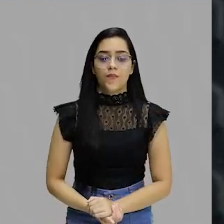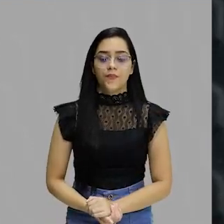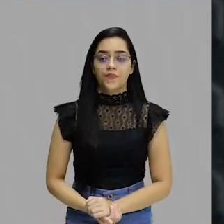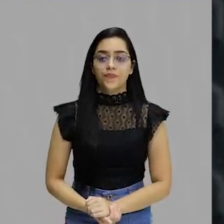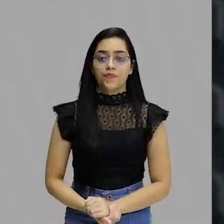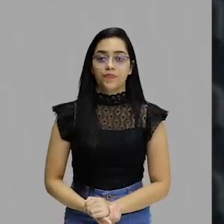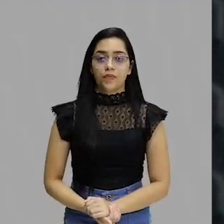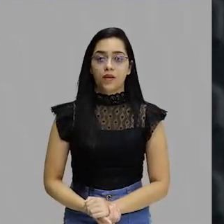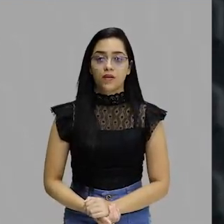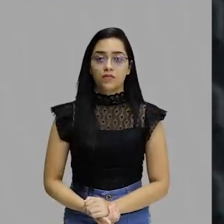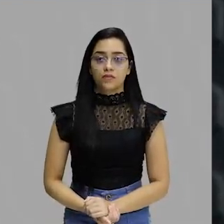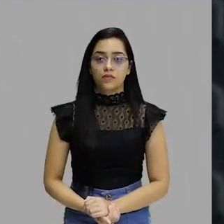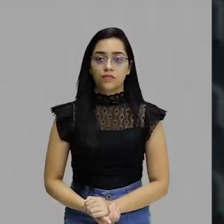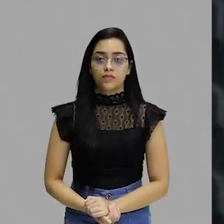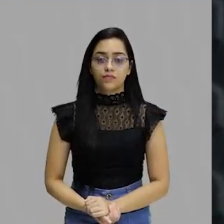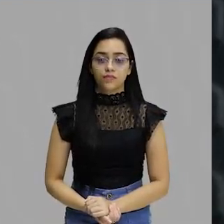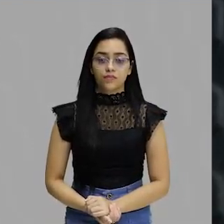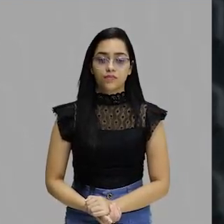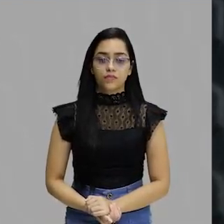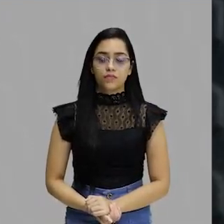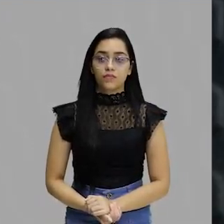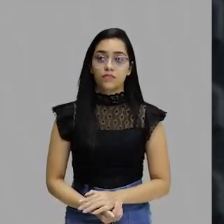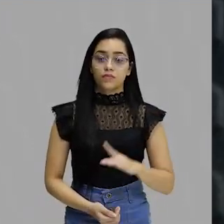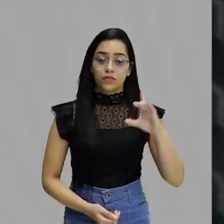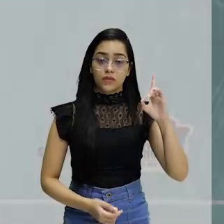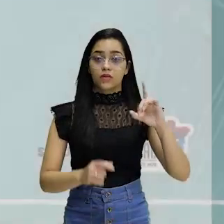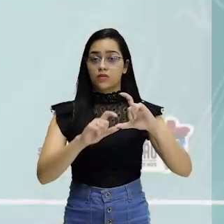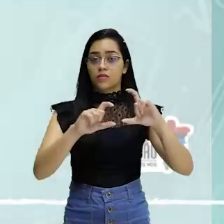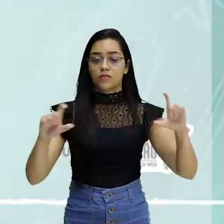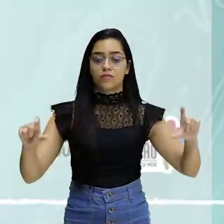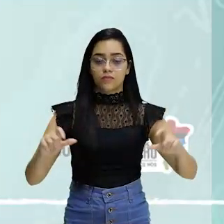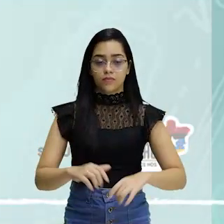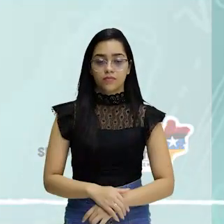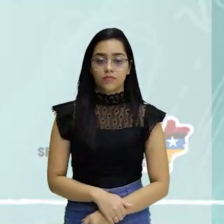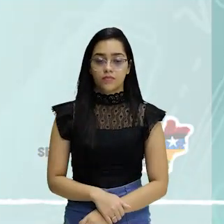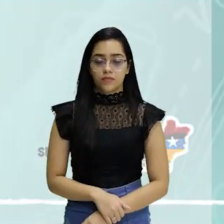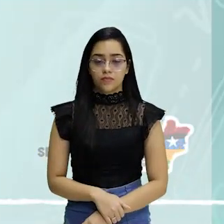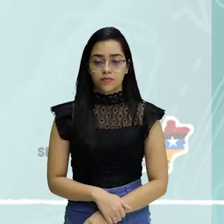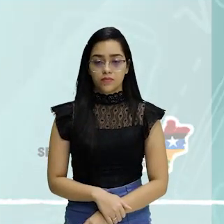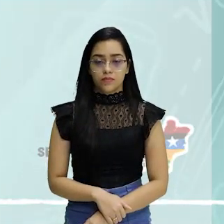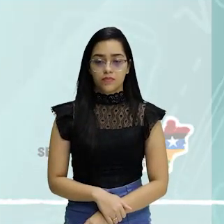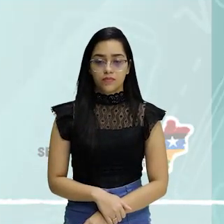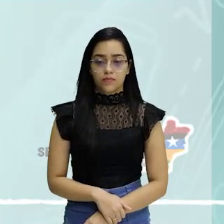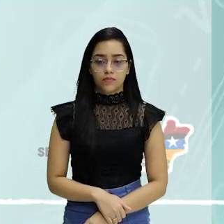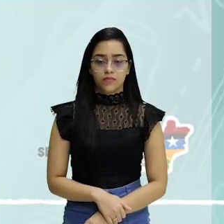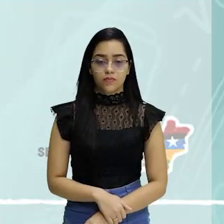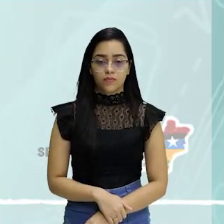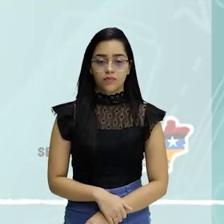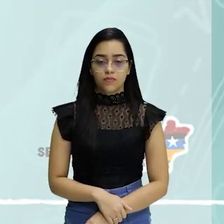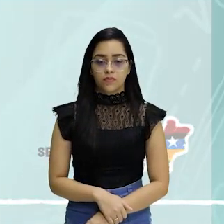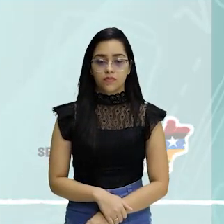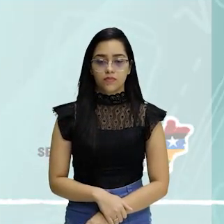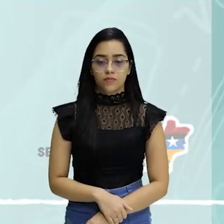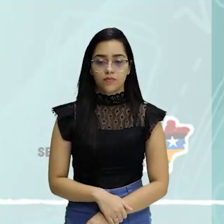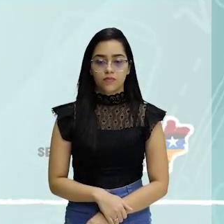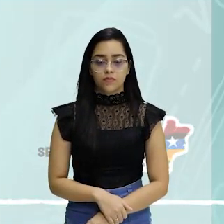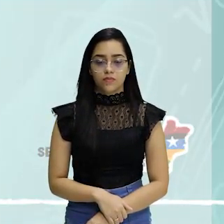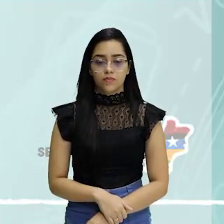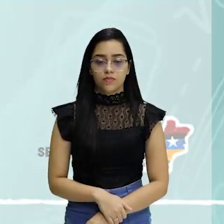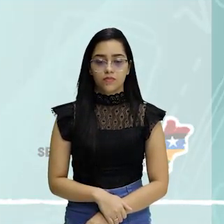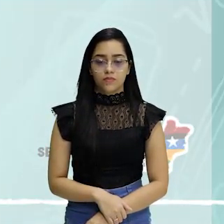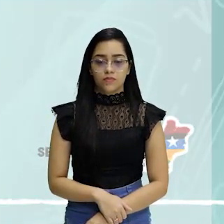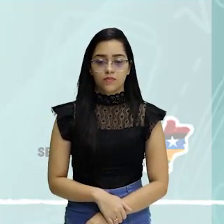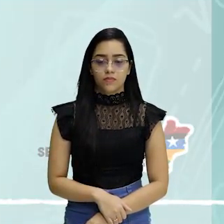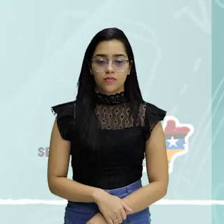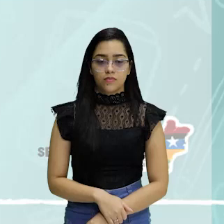vai ser a letra C. A letra D diz o seguinte: os líquens são formados pela associação de